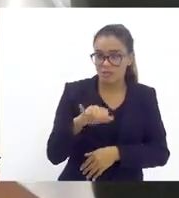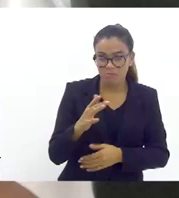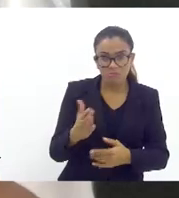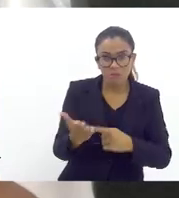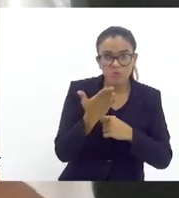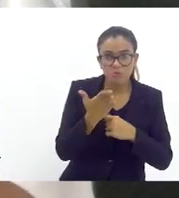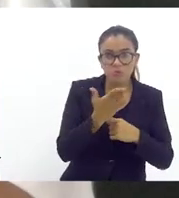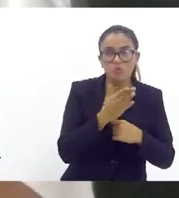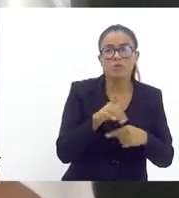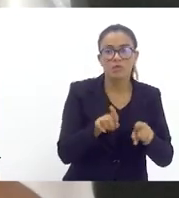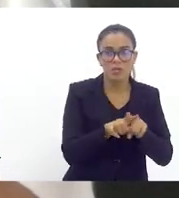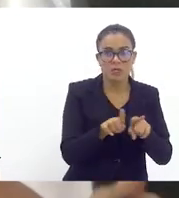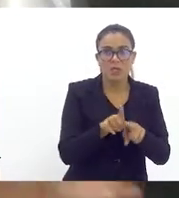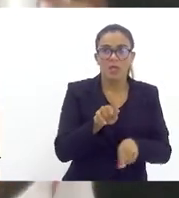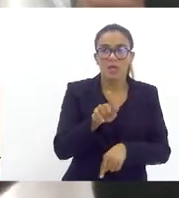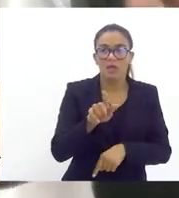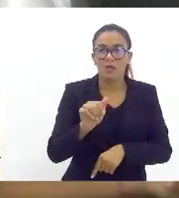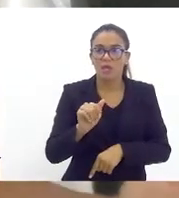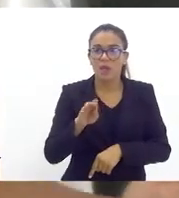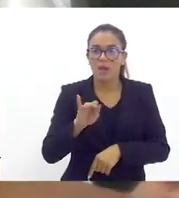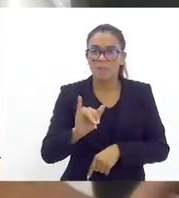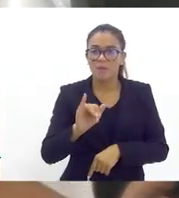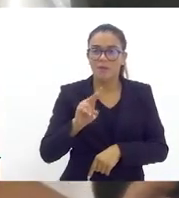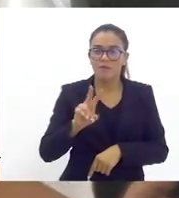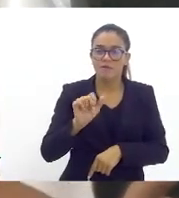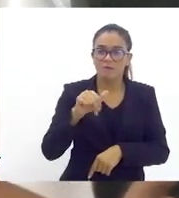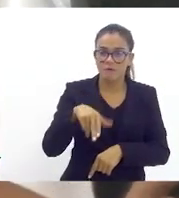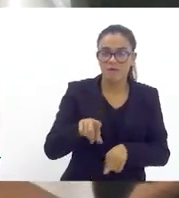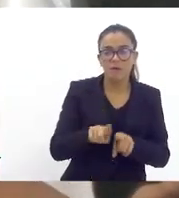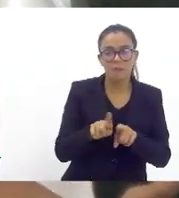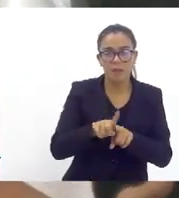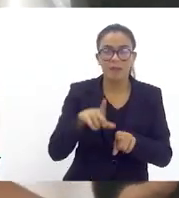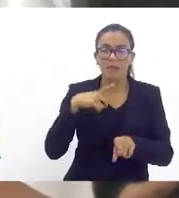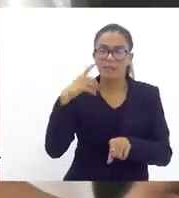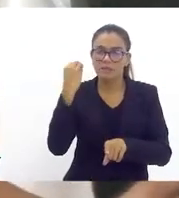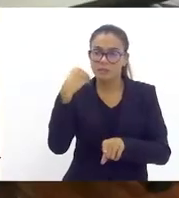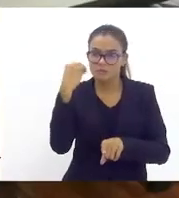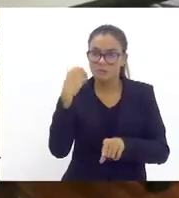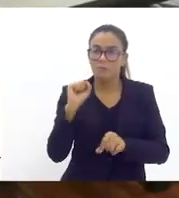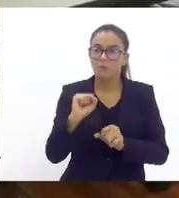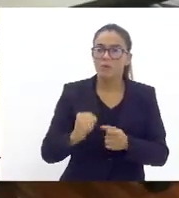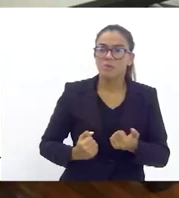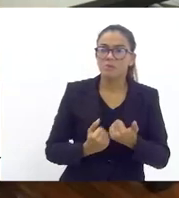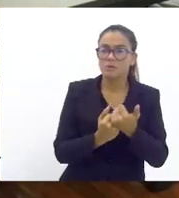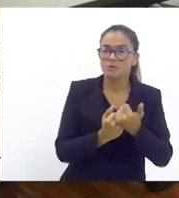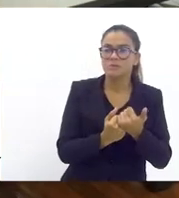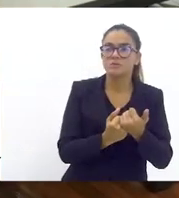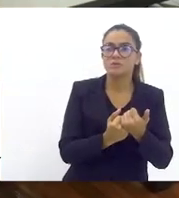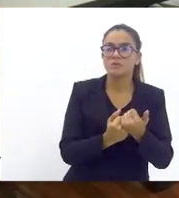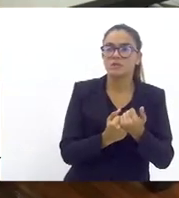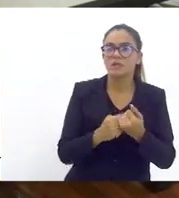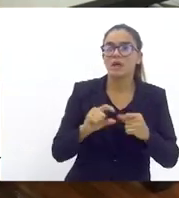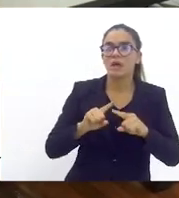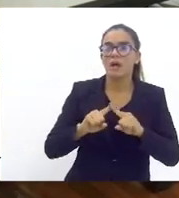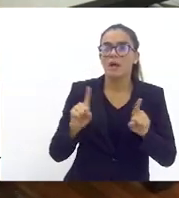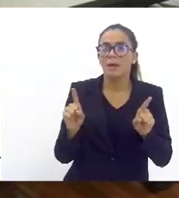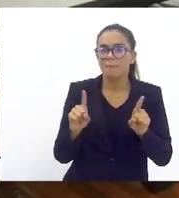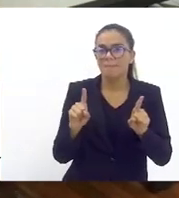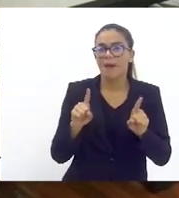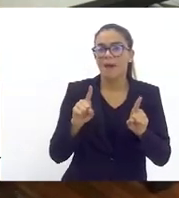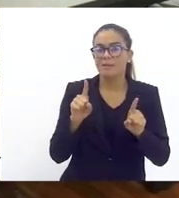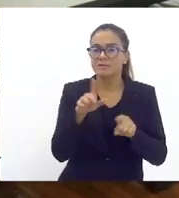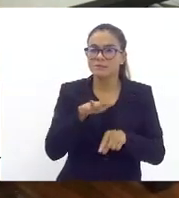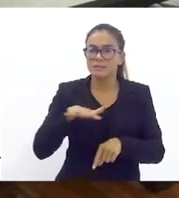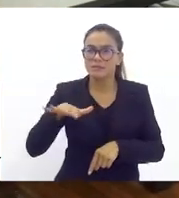gente. O Gabivan participa da nossa mandata, acho que tem expertise e pode auxiliar. Mas há questões mais gerais